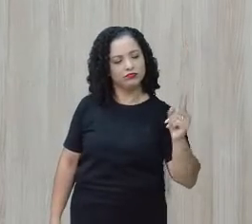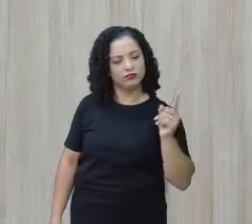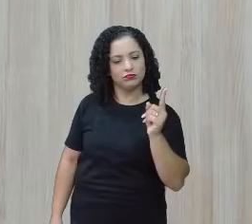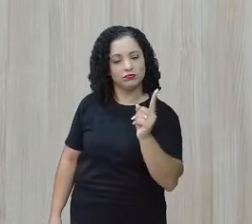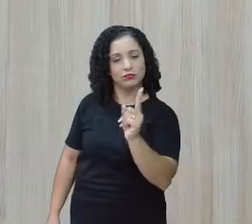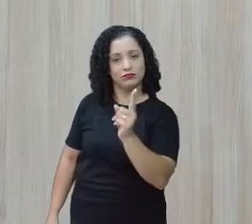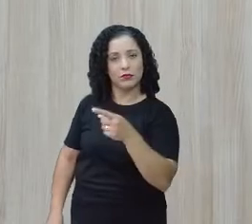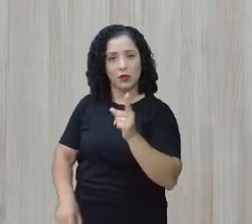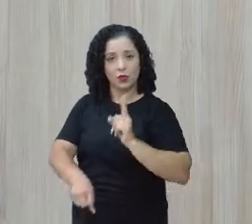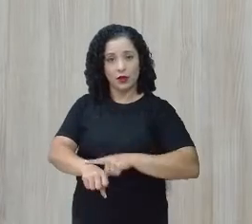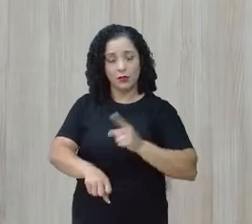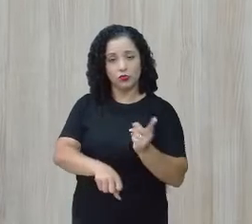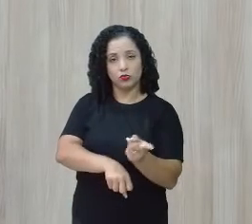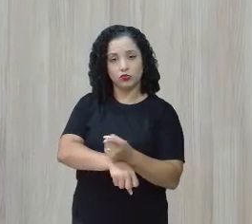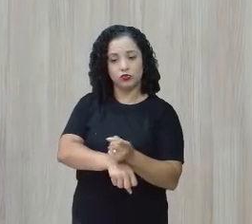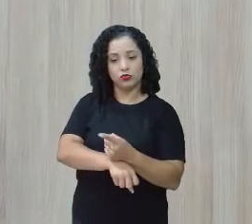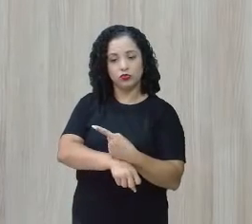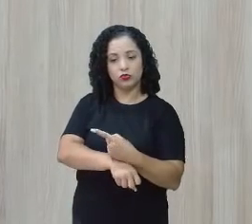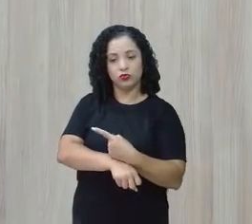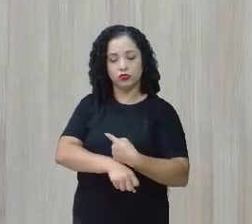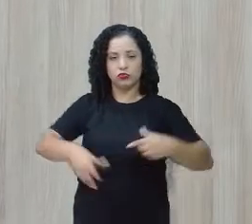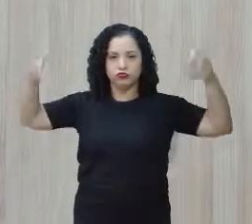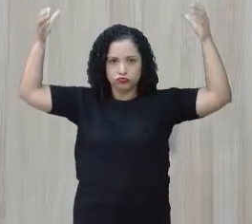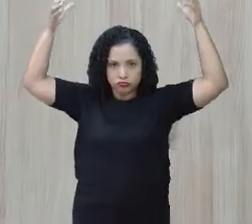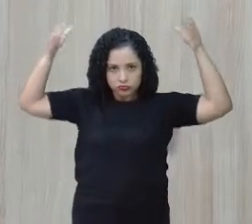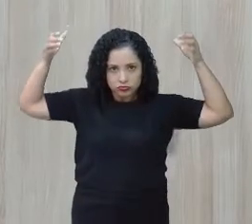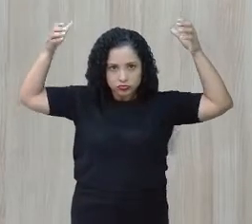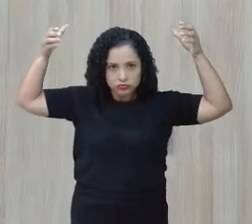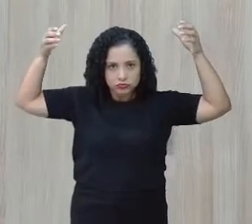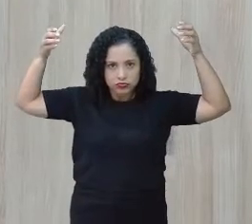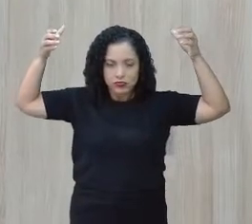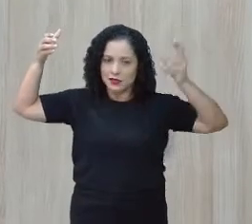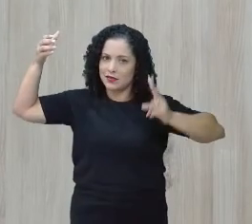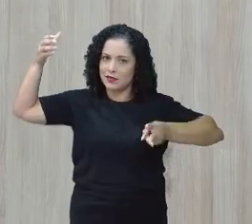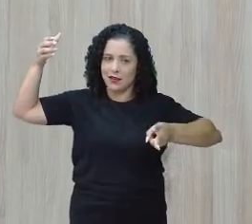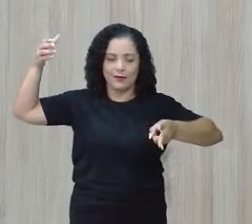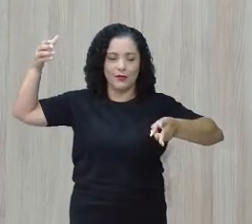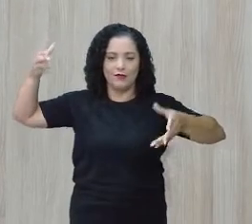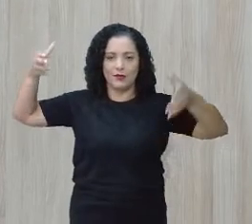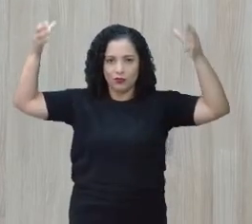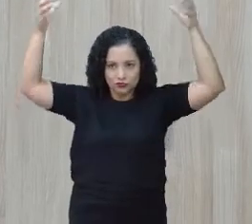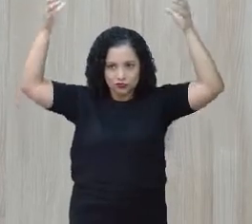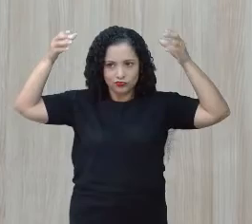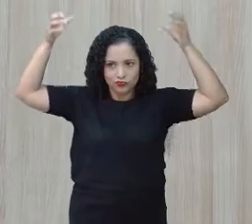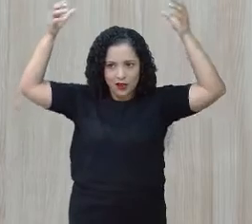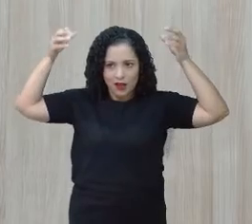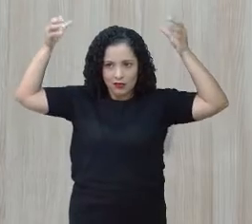os segundos aí vão passando, a prancha continua na cabeça dele. Então, a questão aí